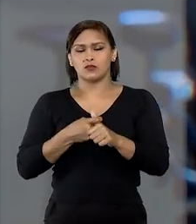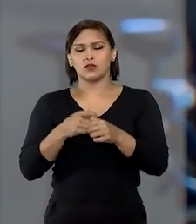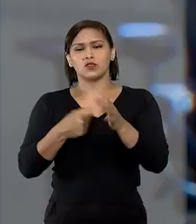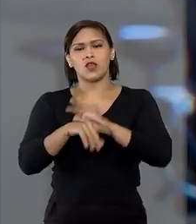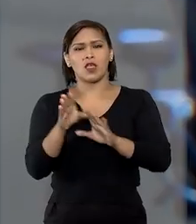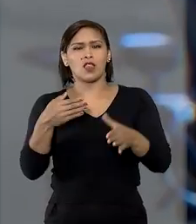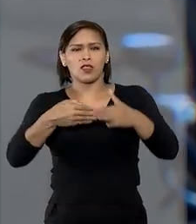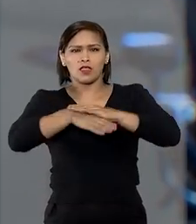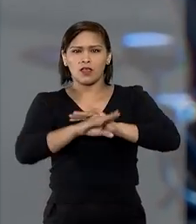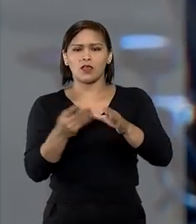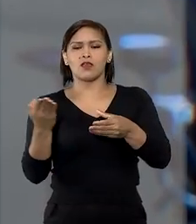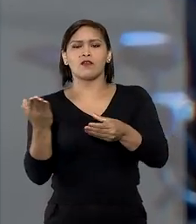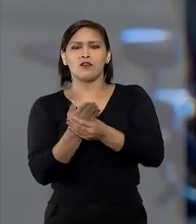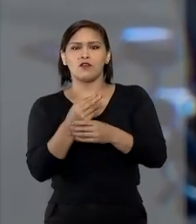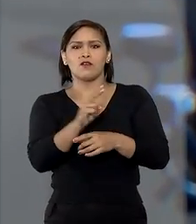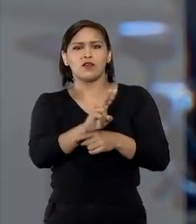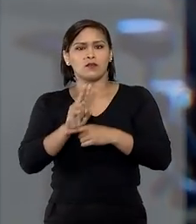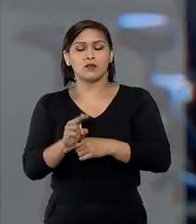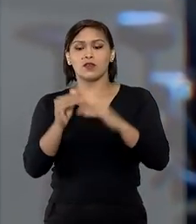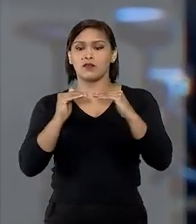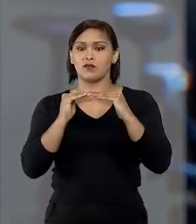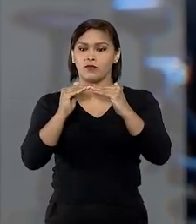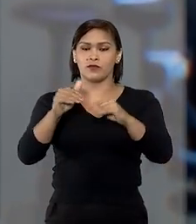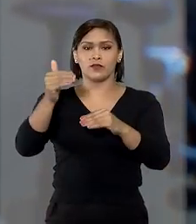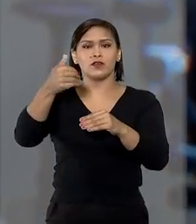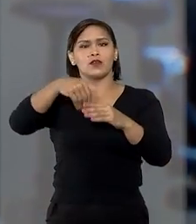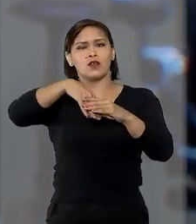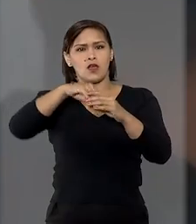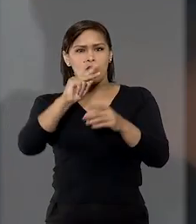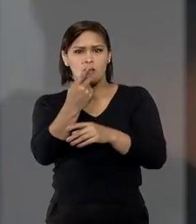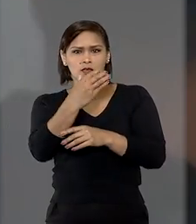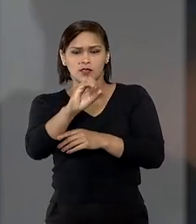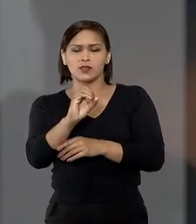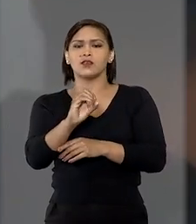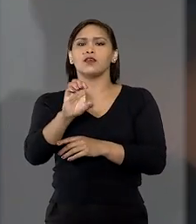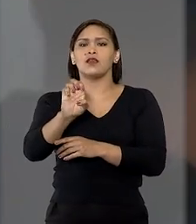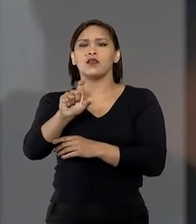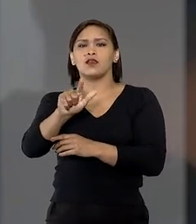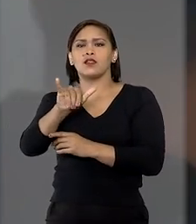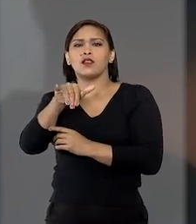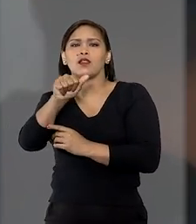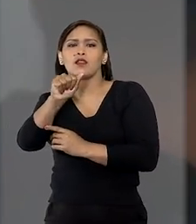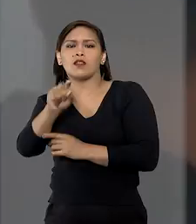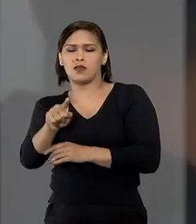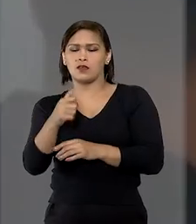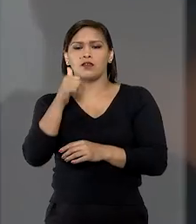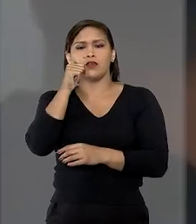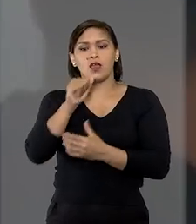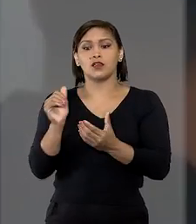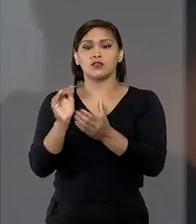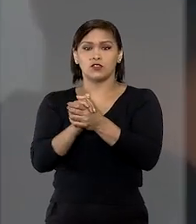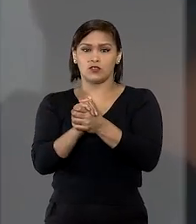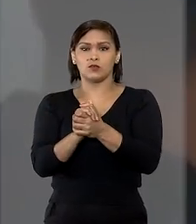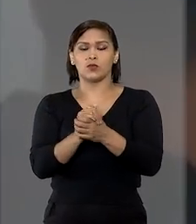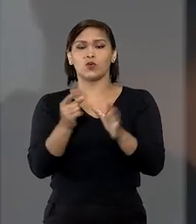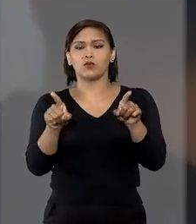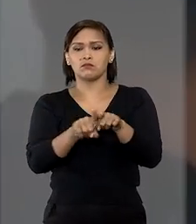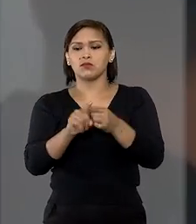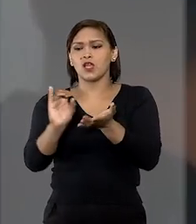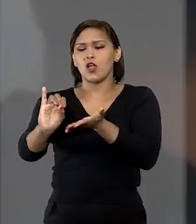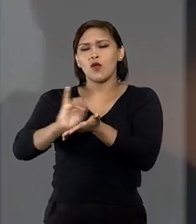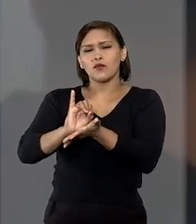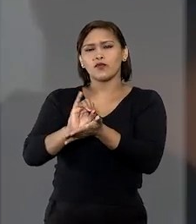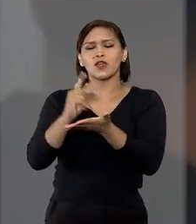indeferiu liminarmente o habeas corpus e Manteve a prisão preventiva de Elaine Figueiredo Lessa acusada de tentar